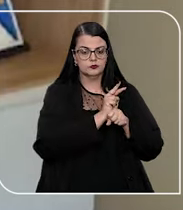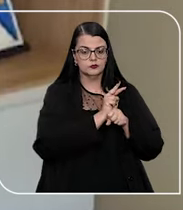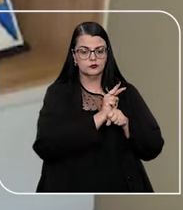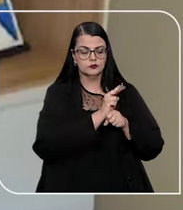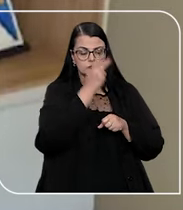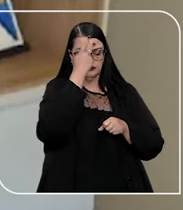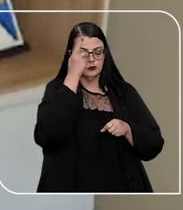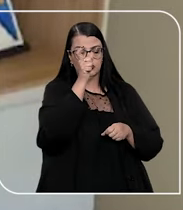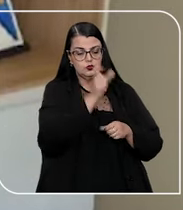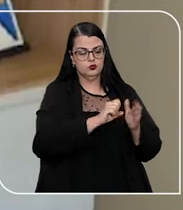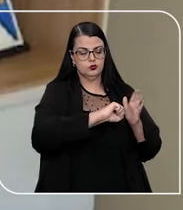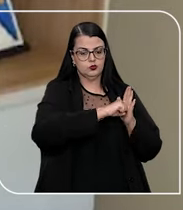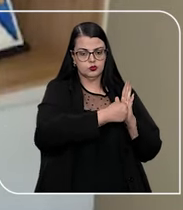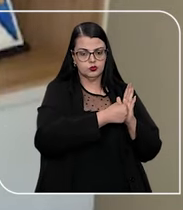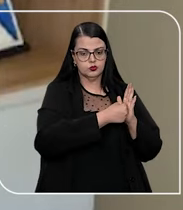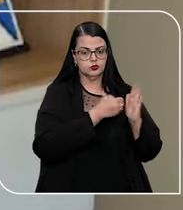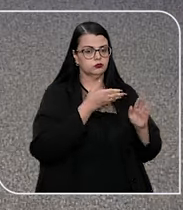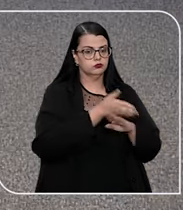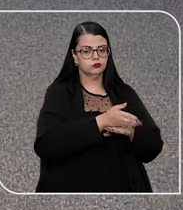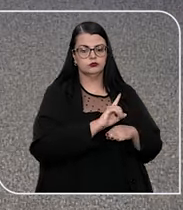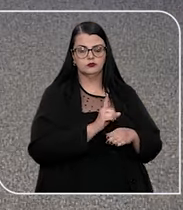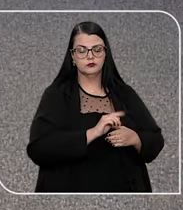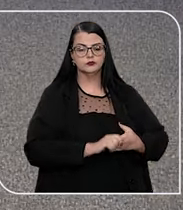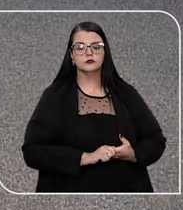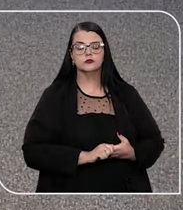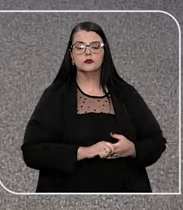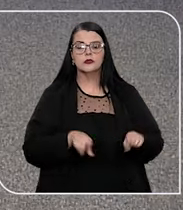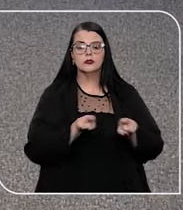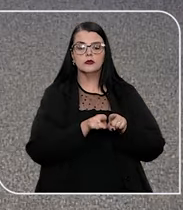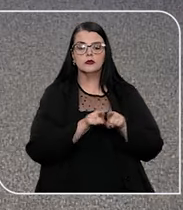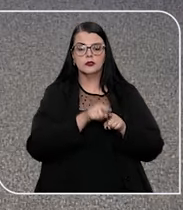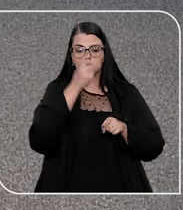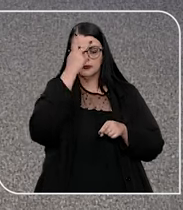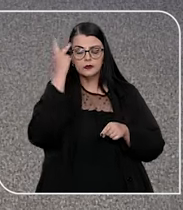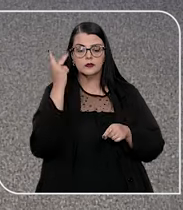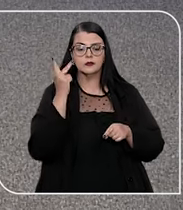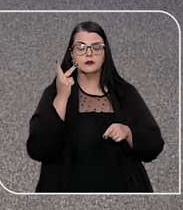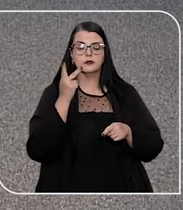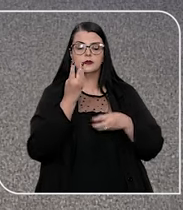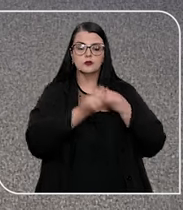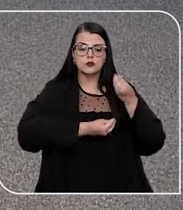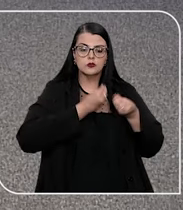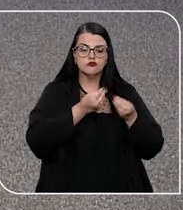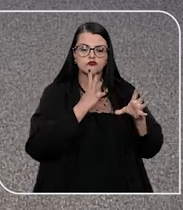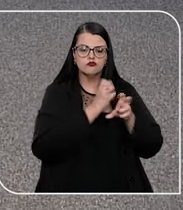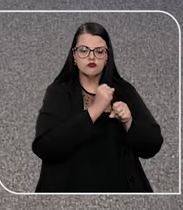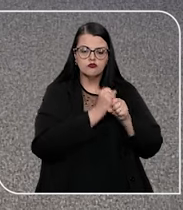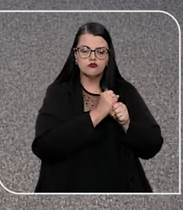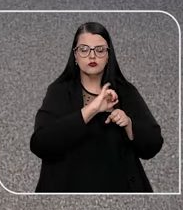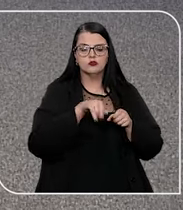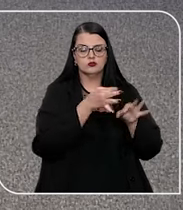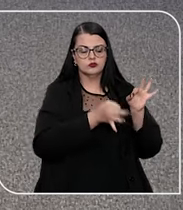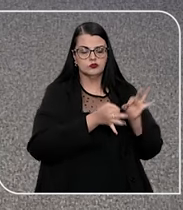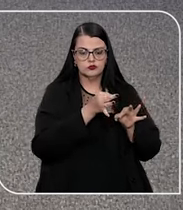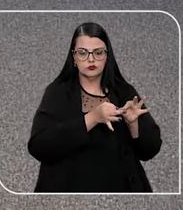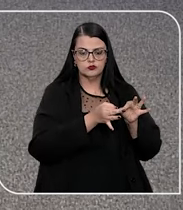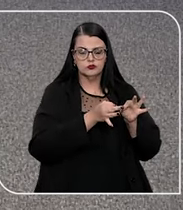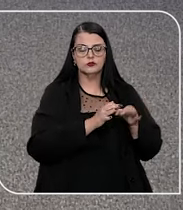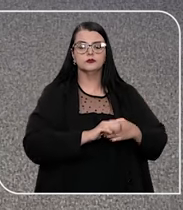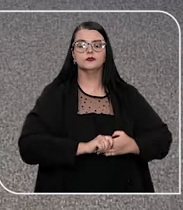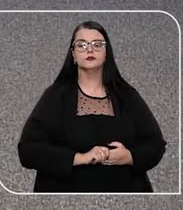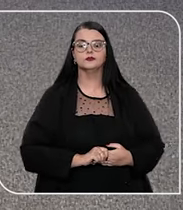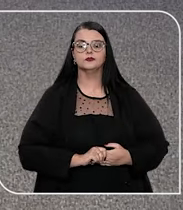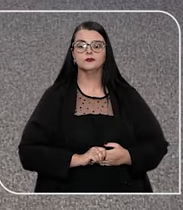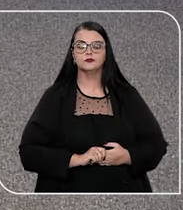ficar responsável pelo interditado e também é a pessoa que presta contas ao judiciário